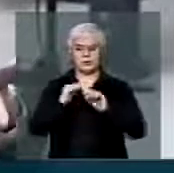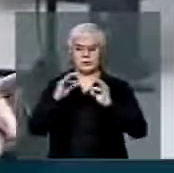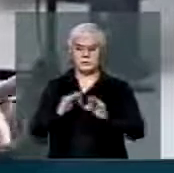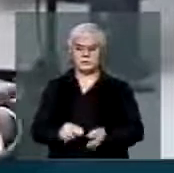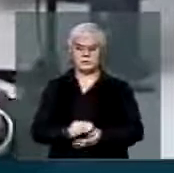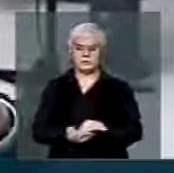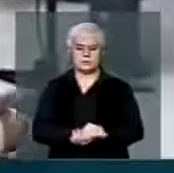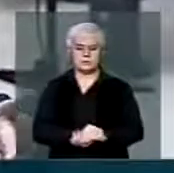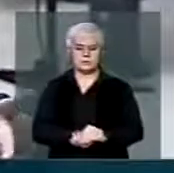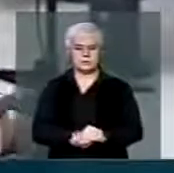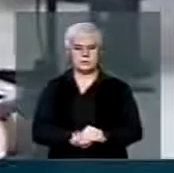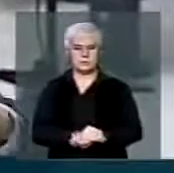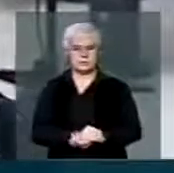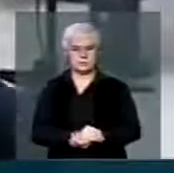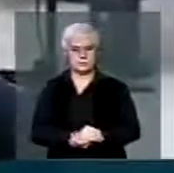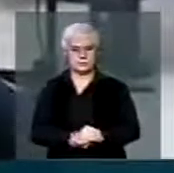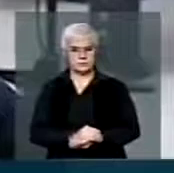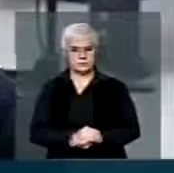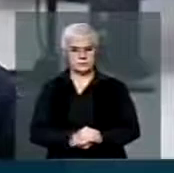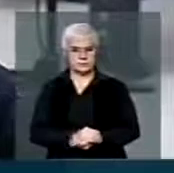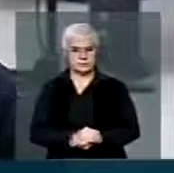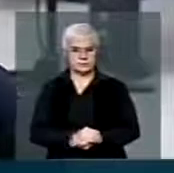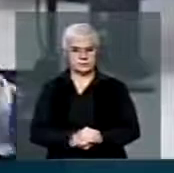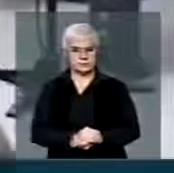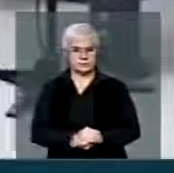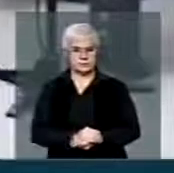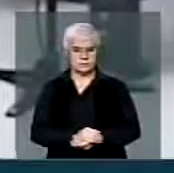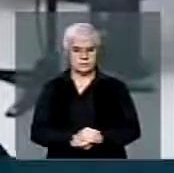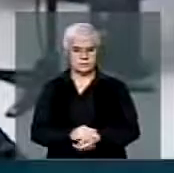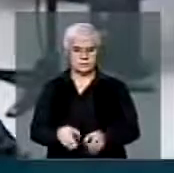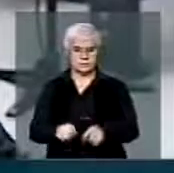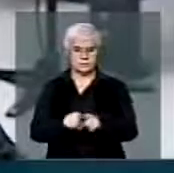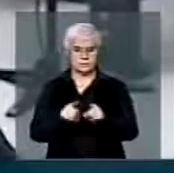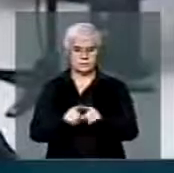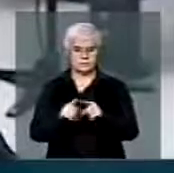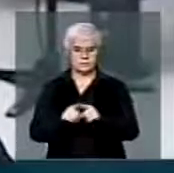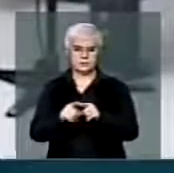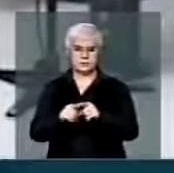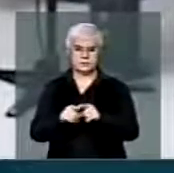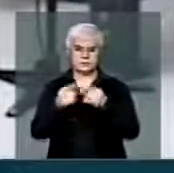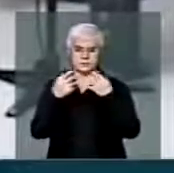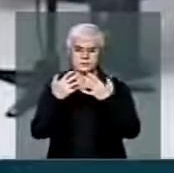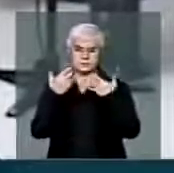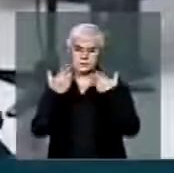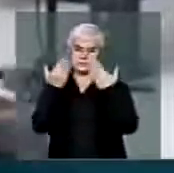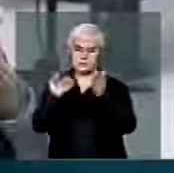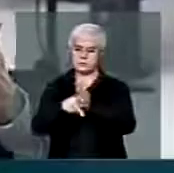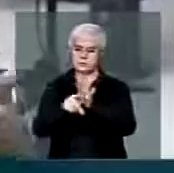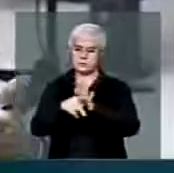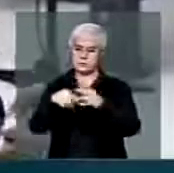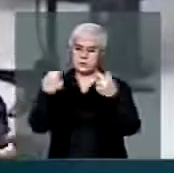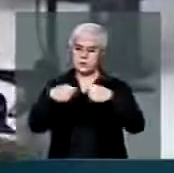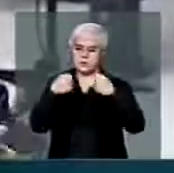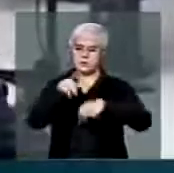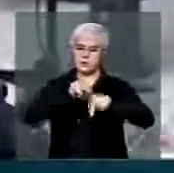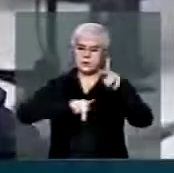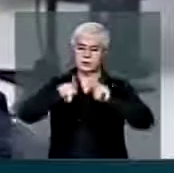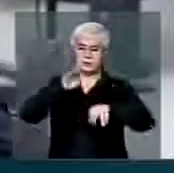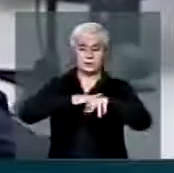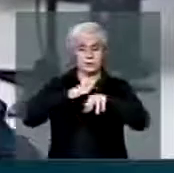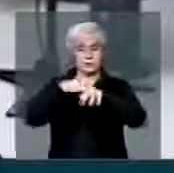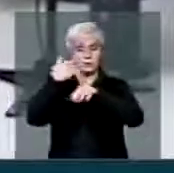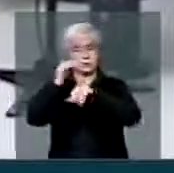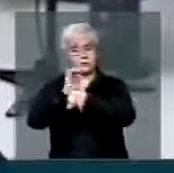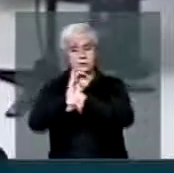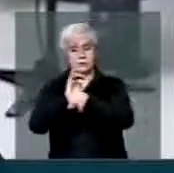ao conhecimento e, naturalmente, atendendo aos reclamos das populações do Estado de Vossa Excelência, enfim,